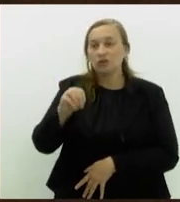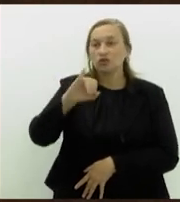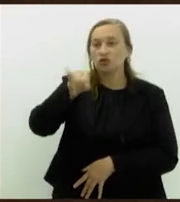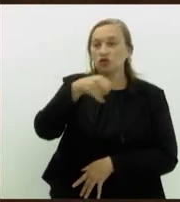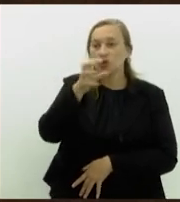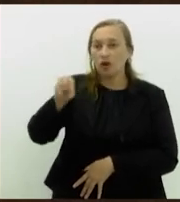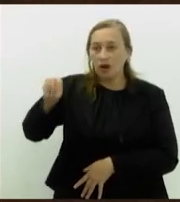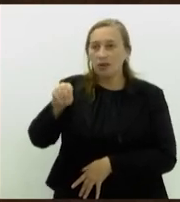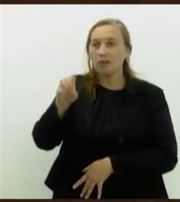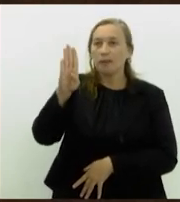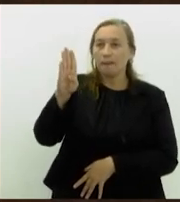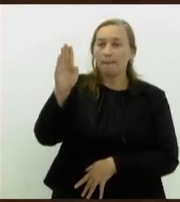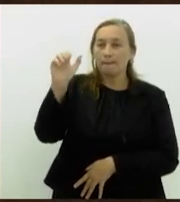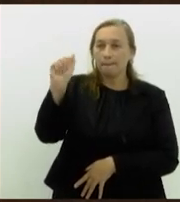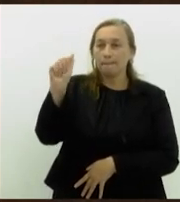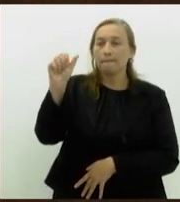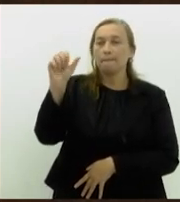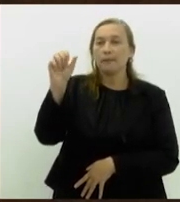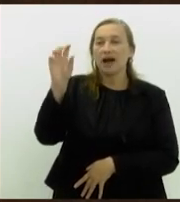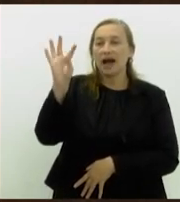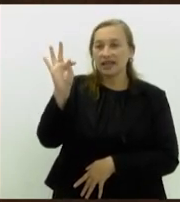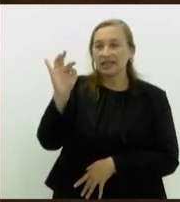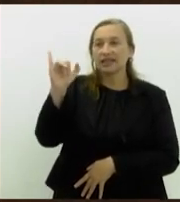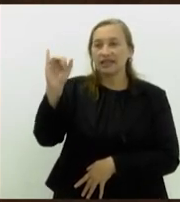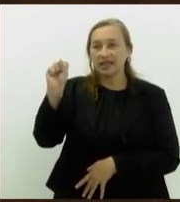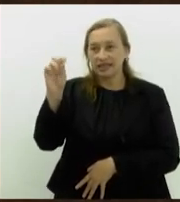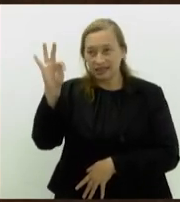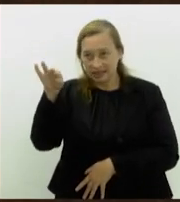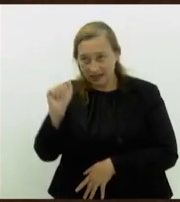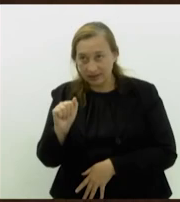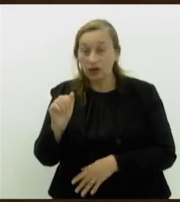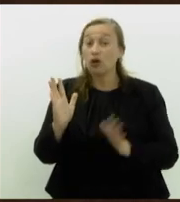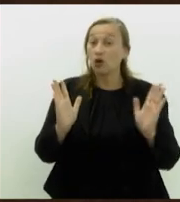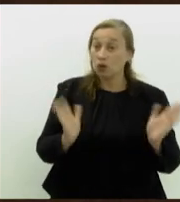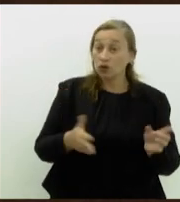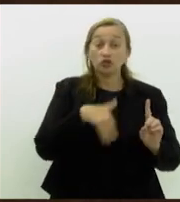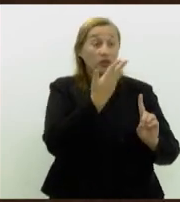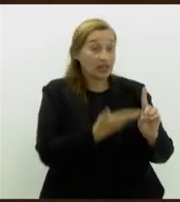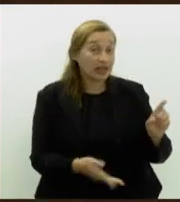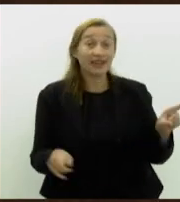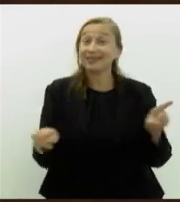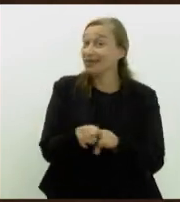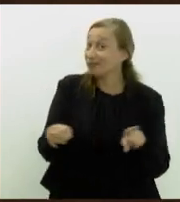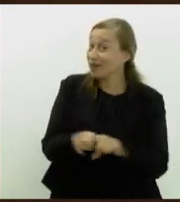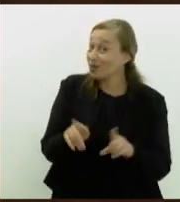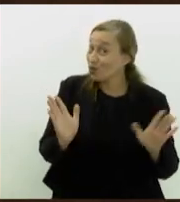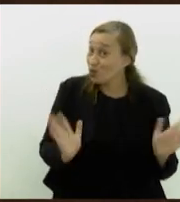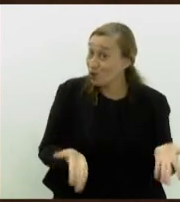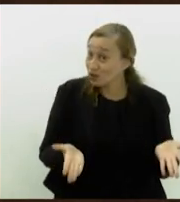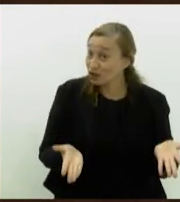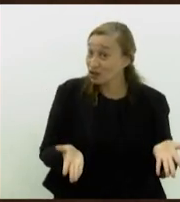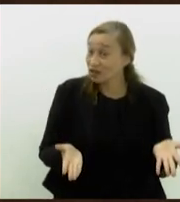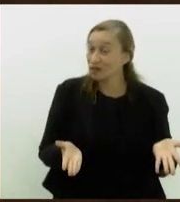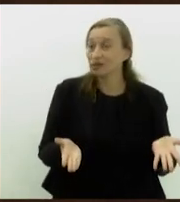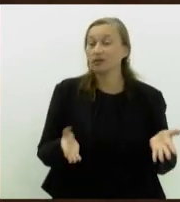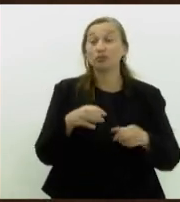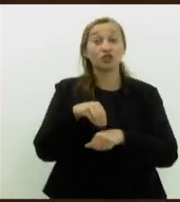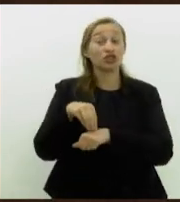essa homenagem. E, presidente, vamos homenagear também hoje, por